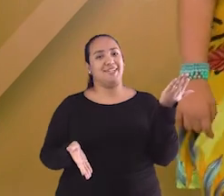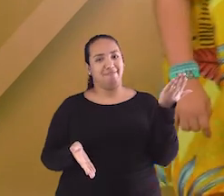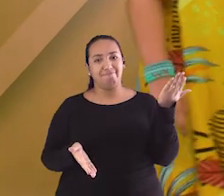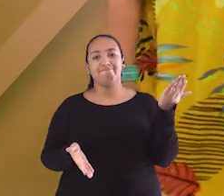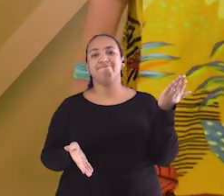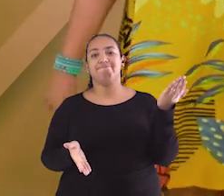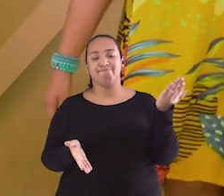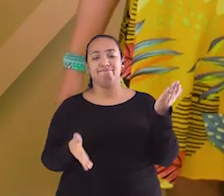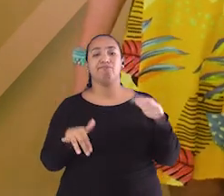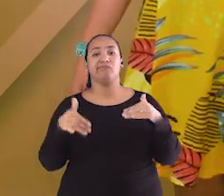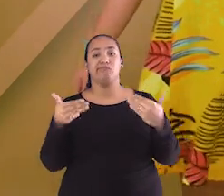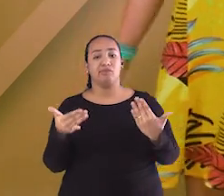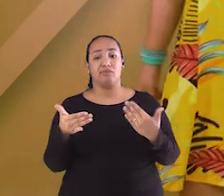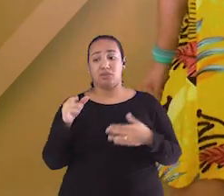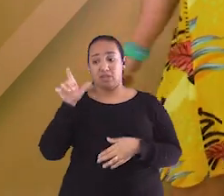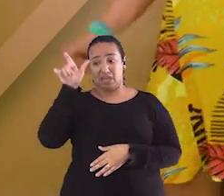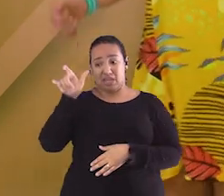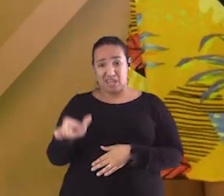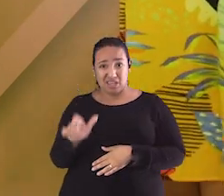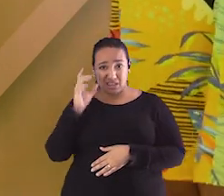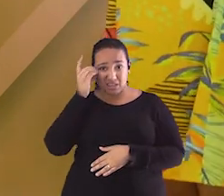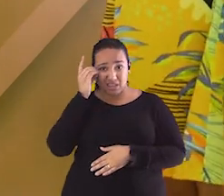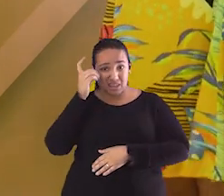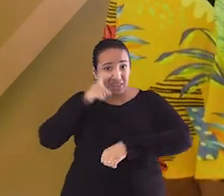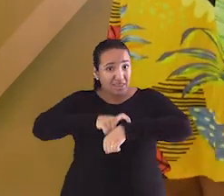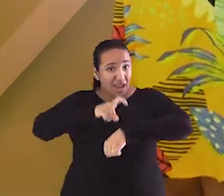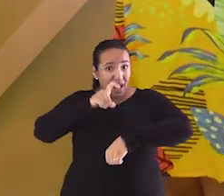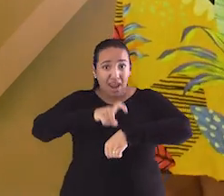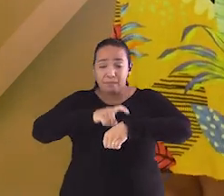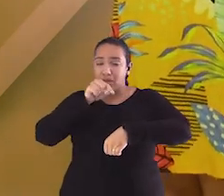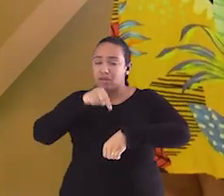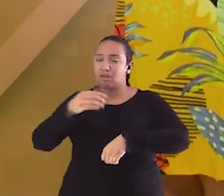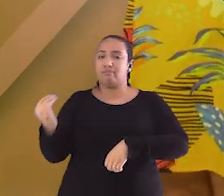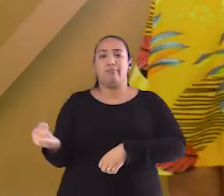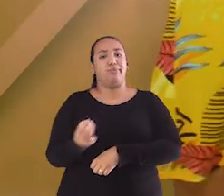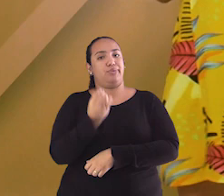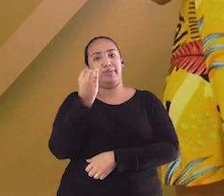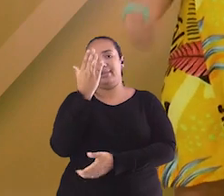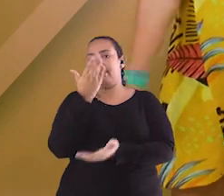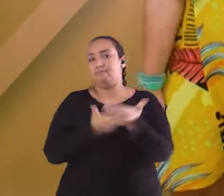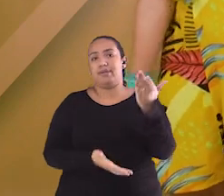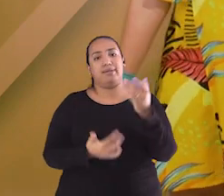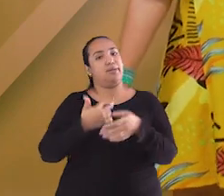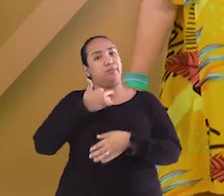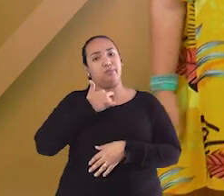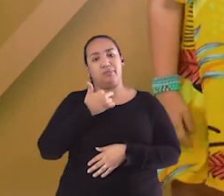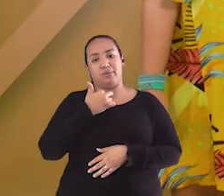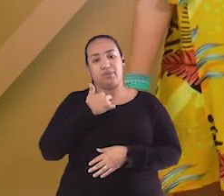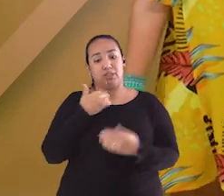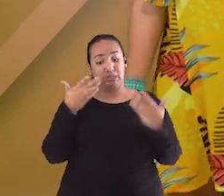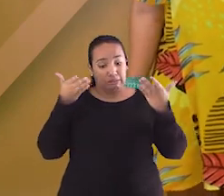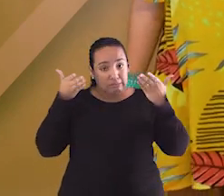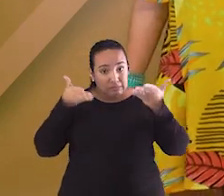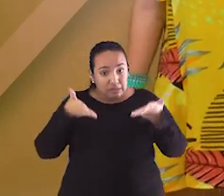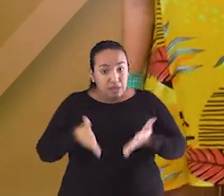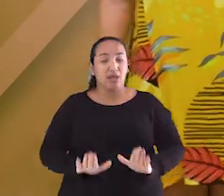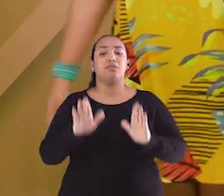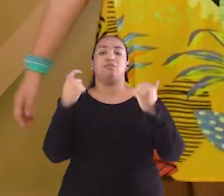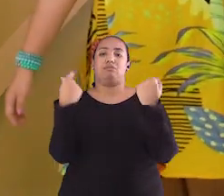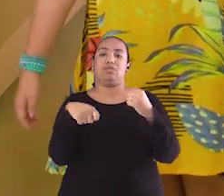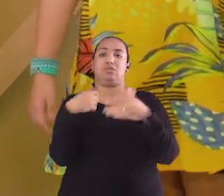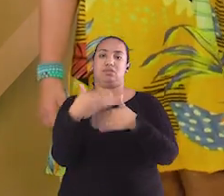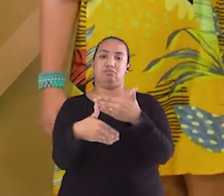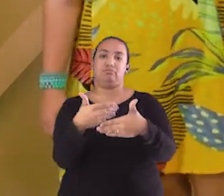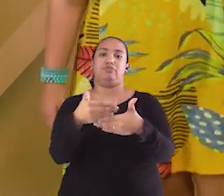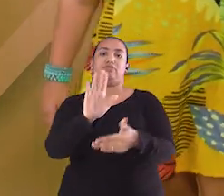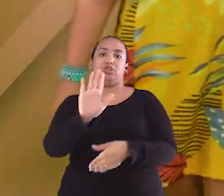E o tempo na vida de pessoa com síndrome de Down é essencial, nós não podemos perder tempo. Ele nasceu, nós já temos que estar